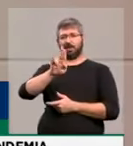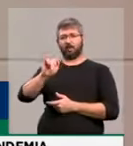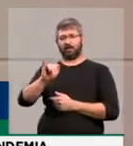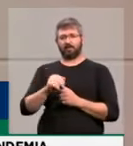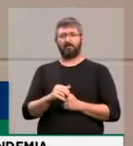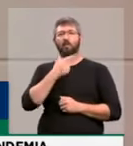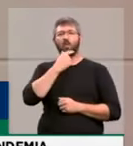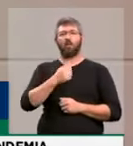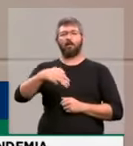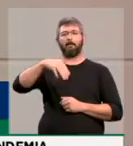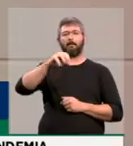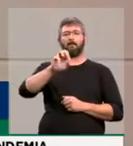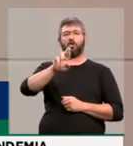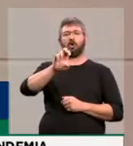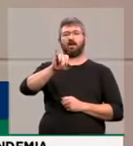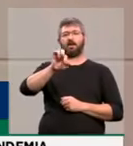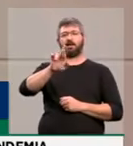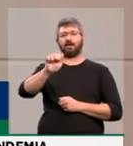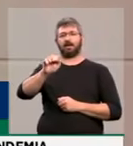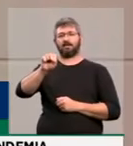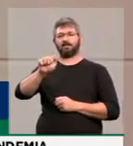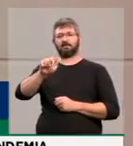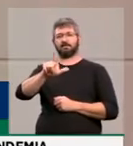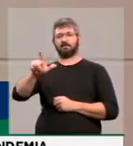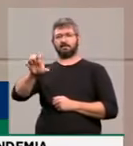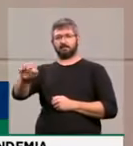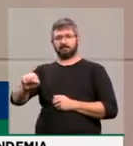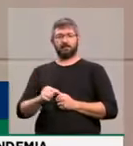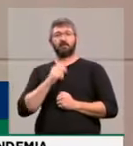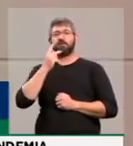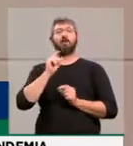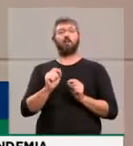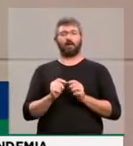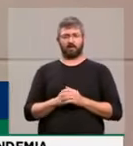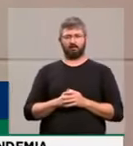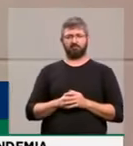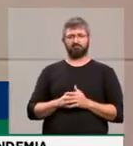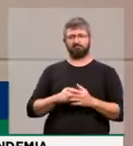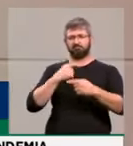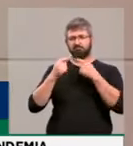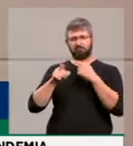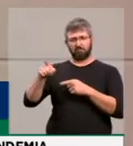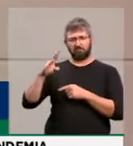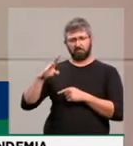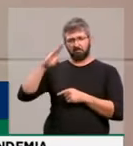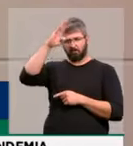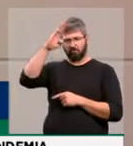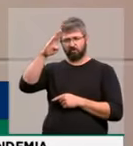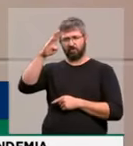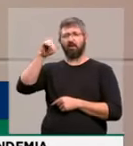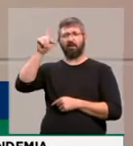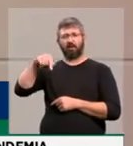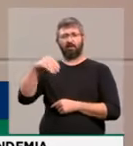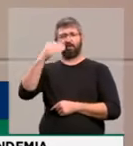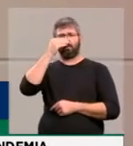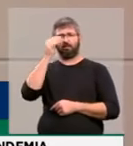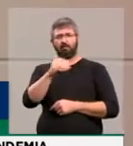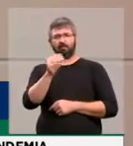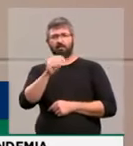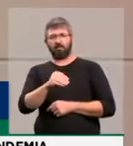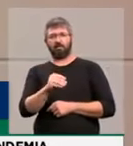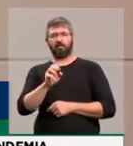Moreira Salles se questiona se a atitude de Bolsonaro é de indiferença ou